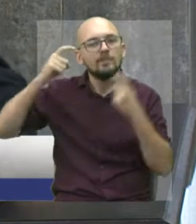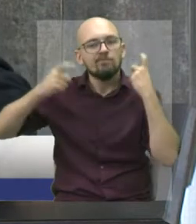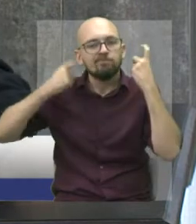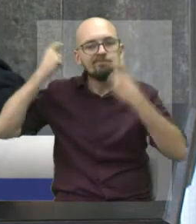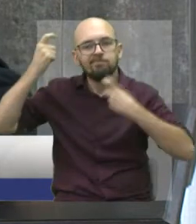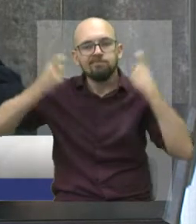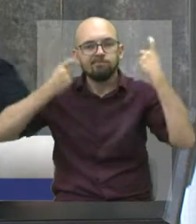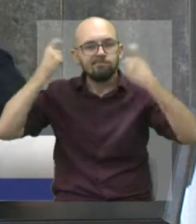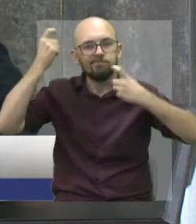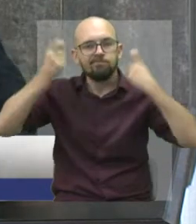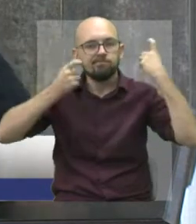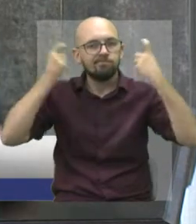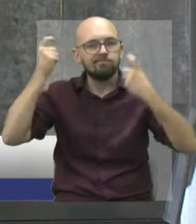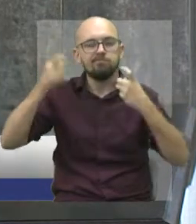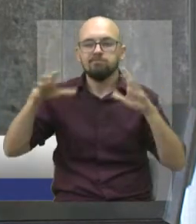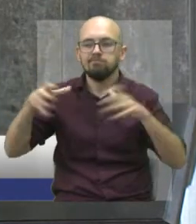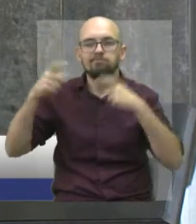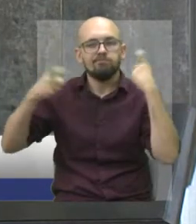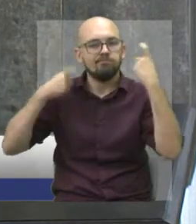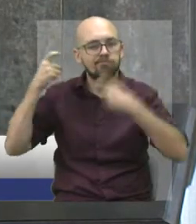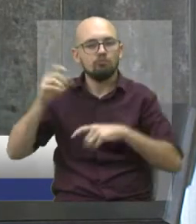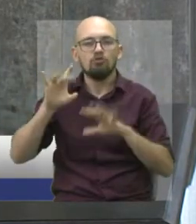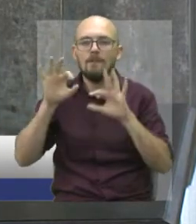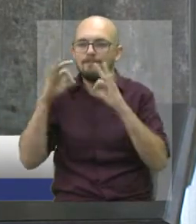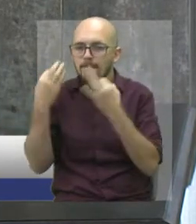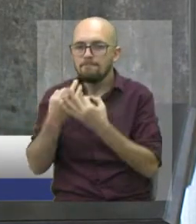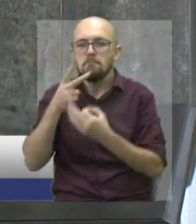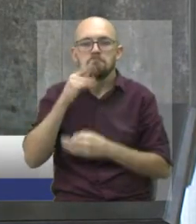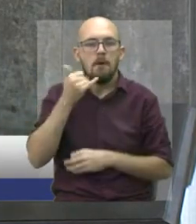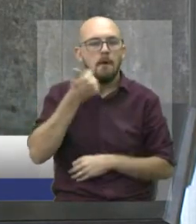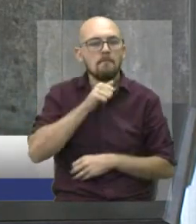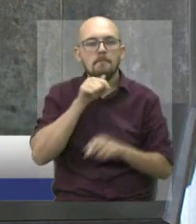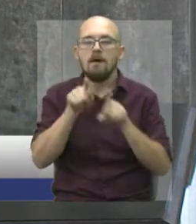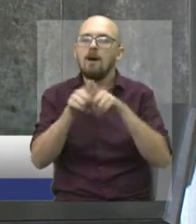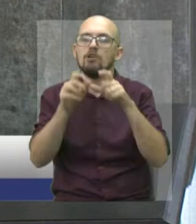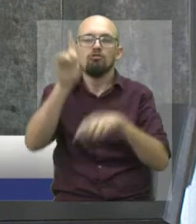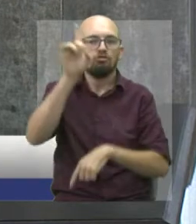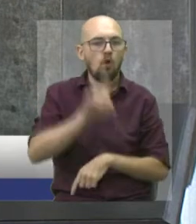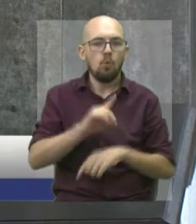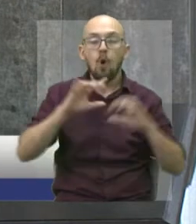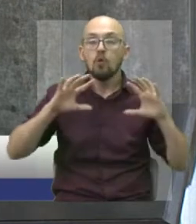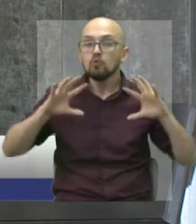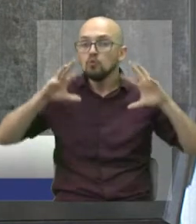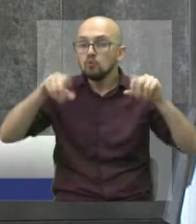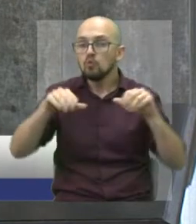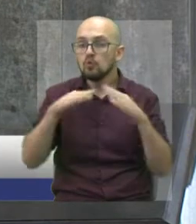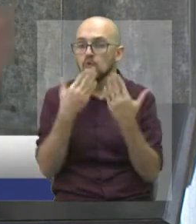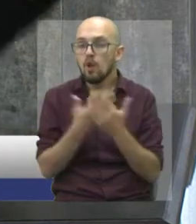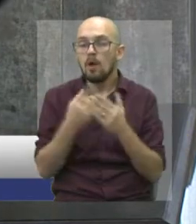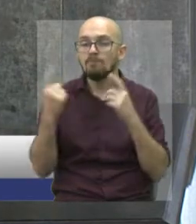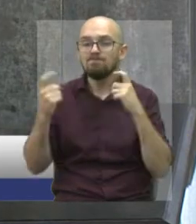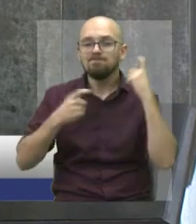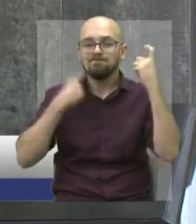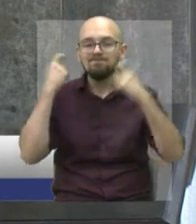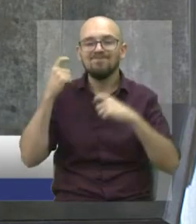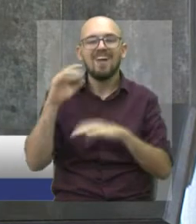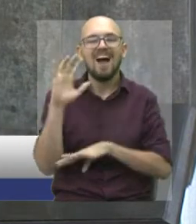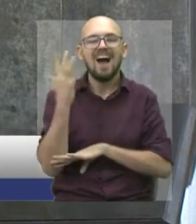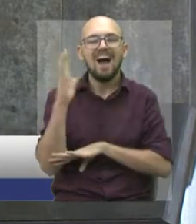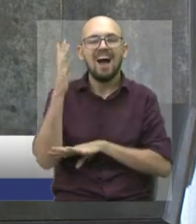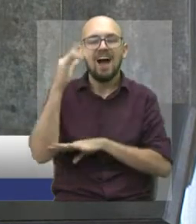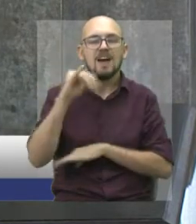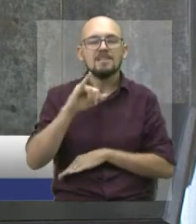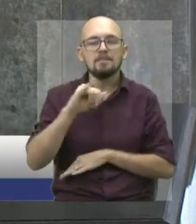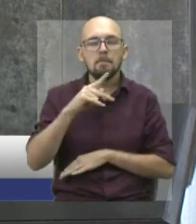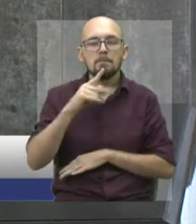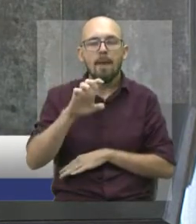por parte não só dos pais, mas da direção da escola, quanto a esse P que foi plantado